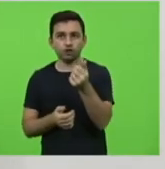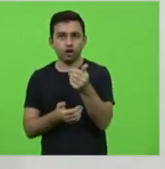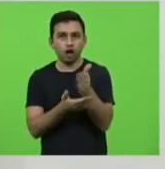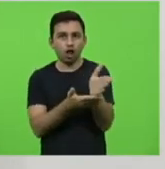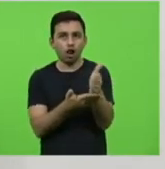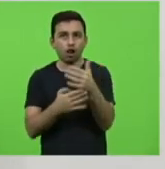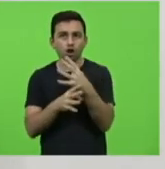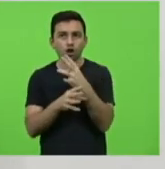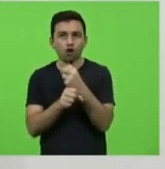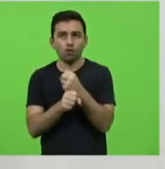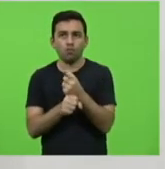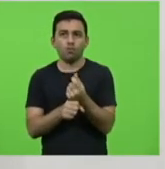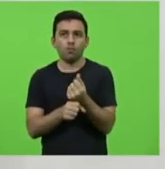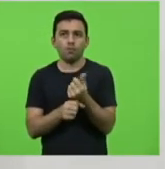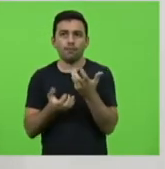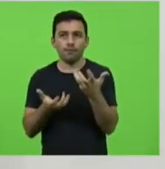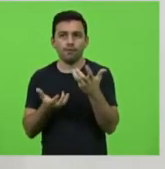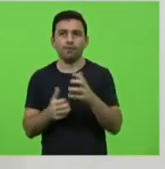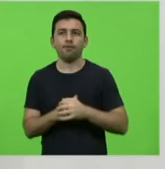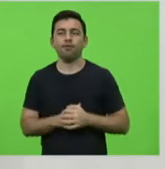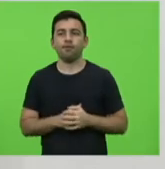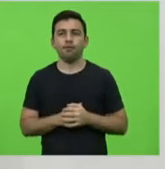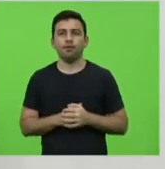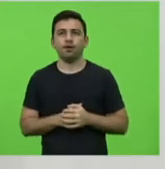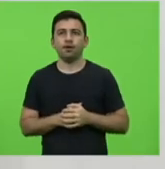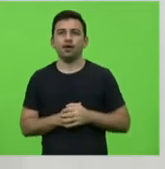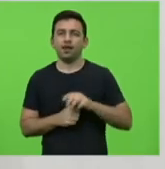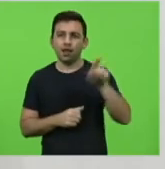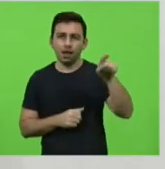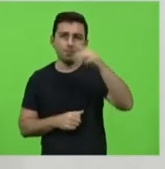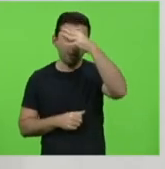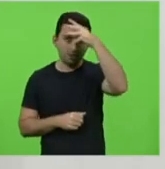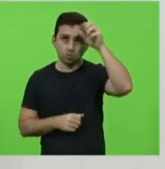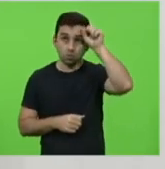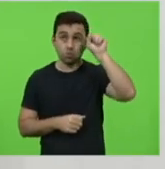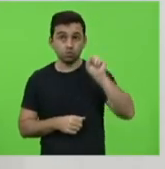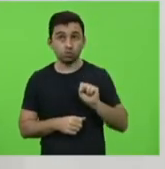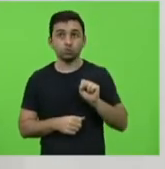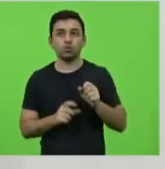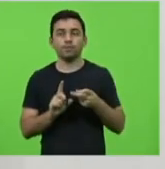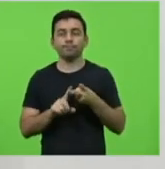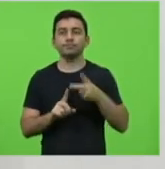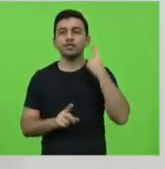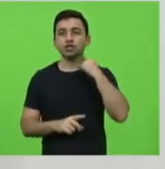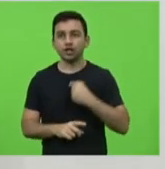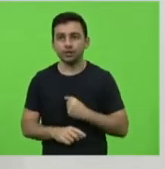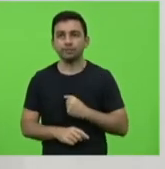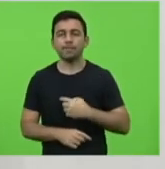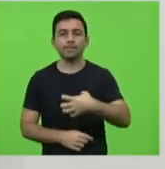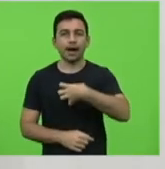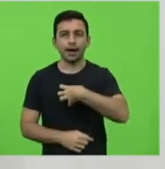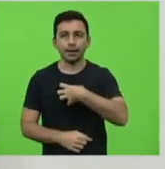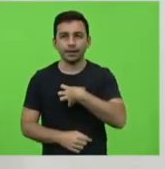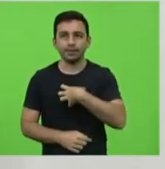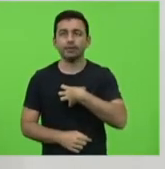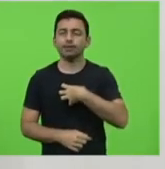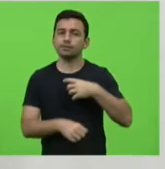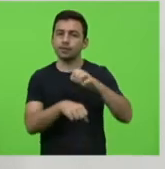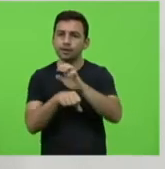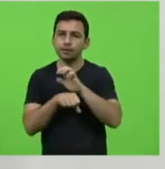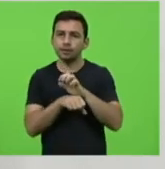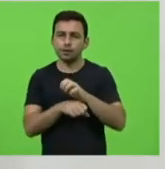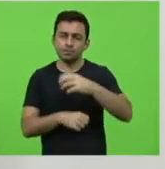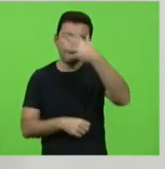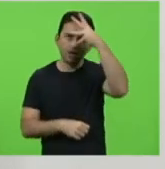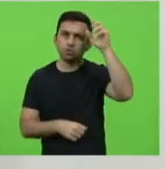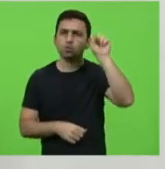faturar. Mas no Mato Grosso do Sul não, mais um estado, Minas Gerais foi, Bahia foi. Agora olha só, Mato Grosso do Sul,